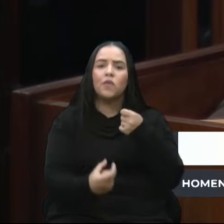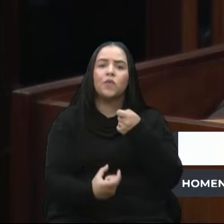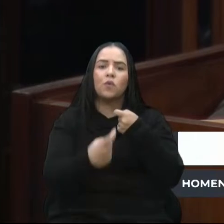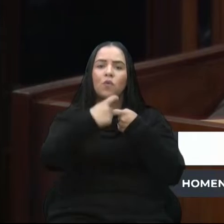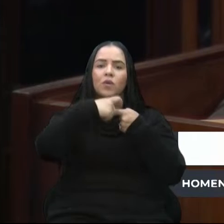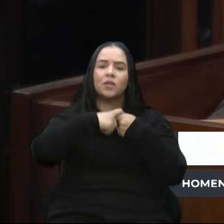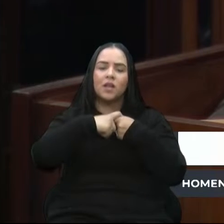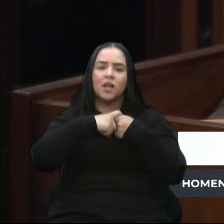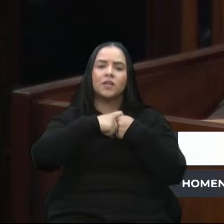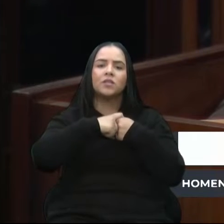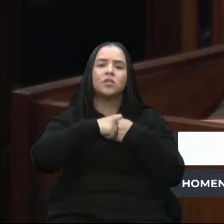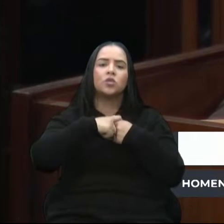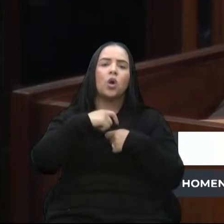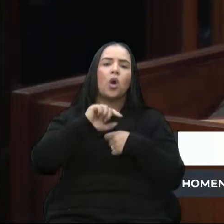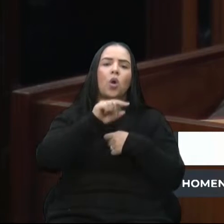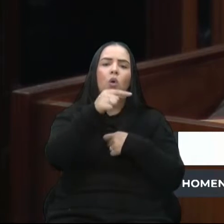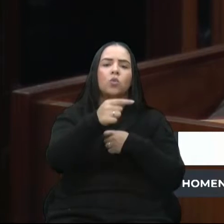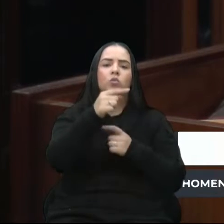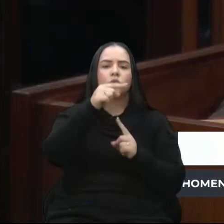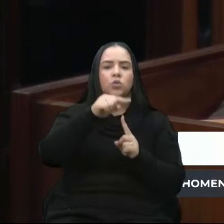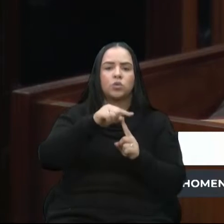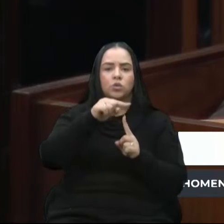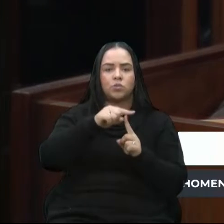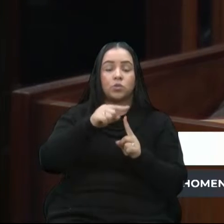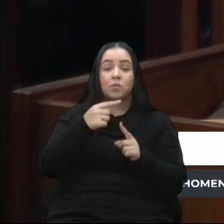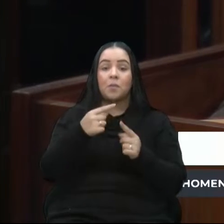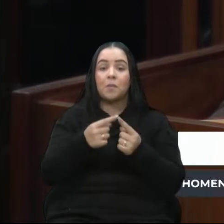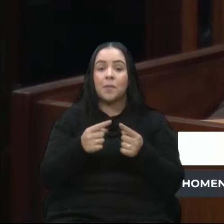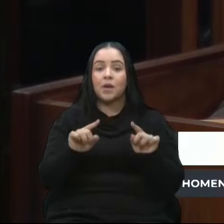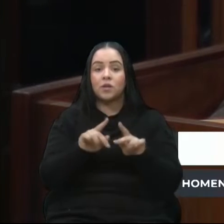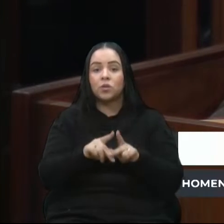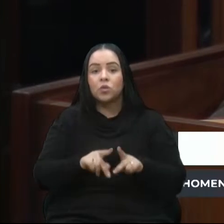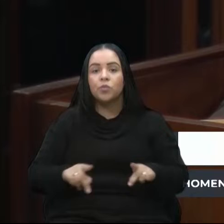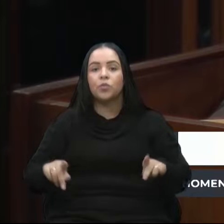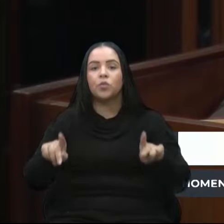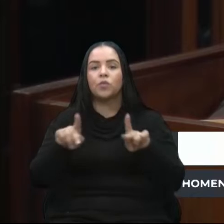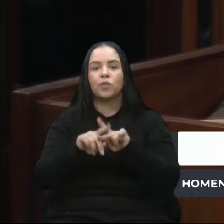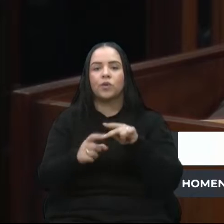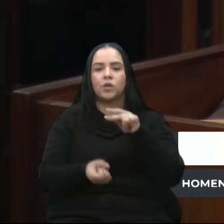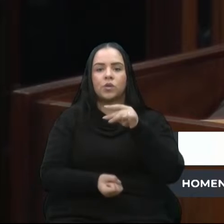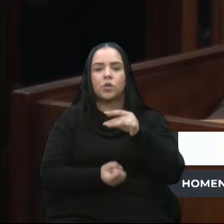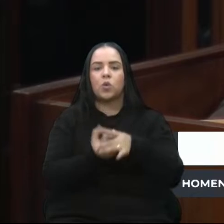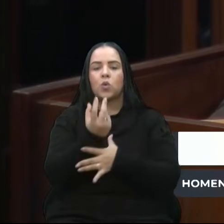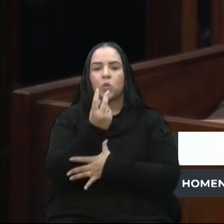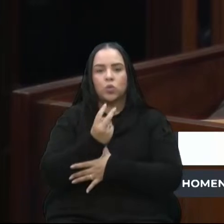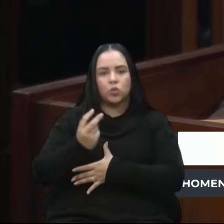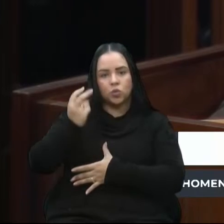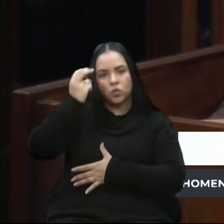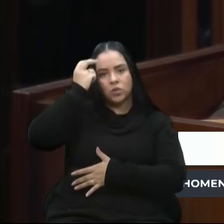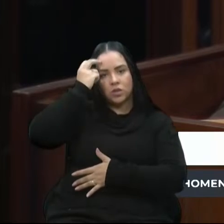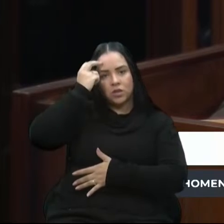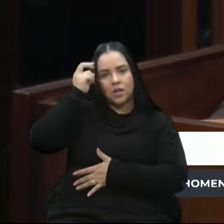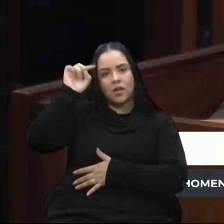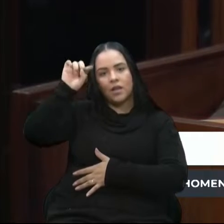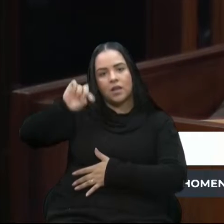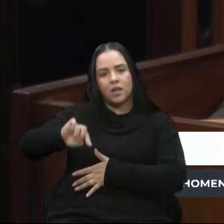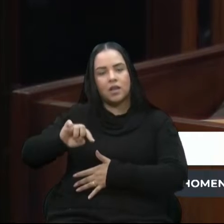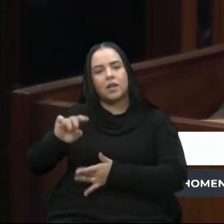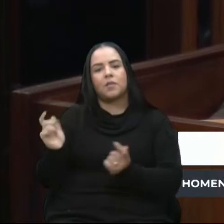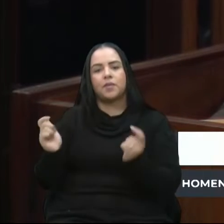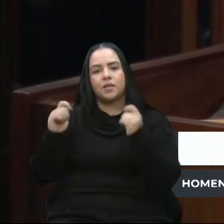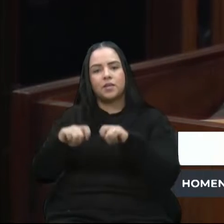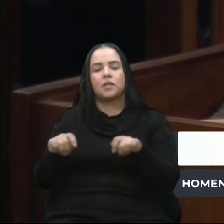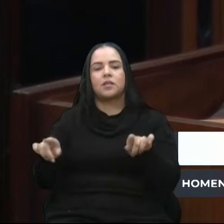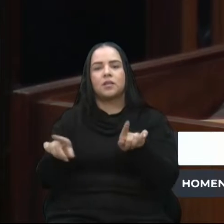instrumentos. Mas o povo que foi capaz de criar uma cultura será capaz também